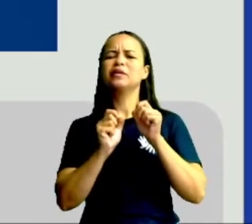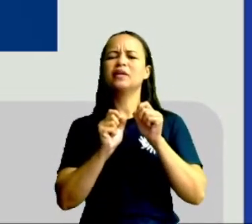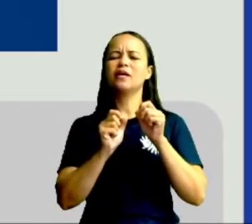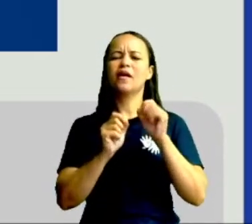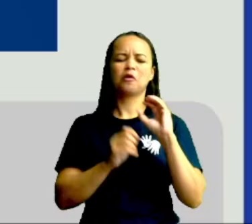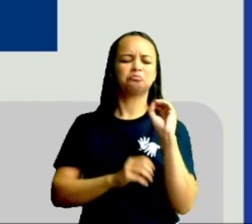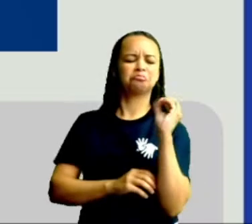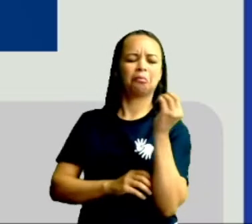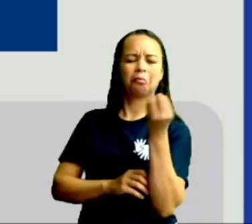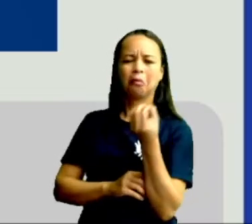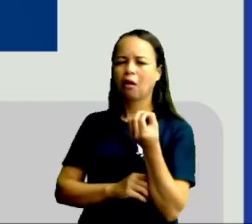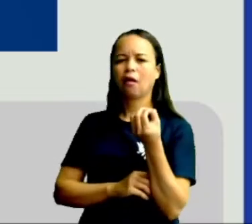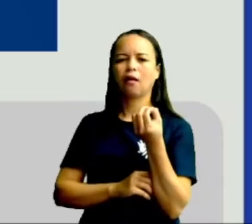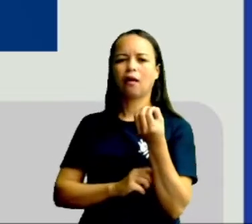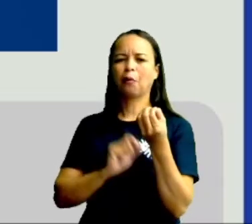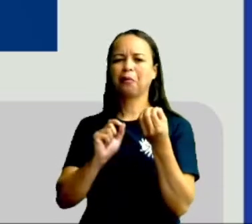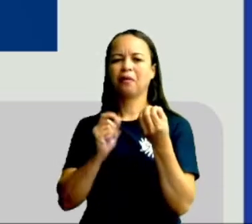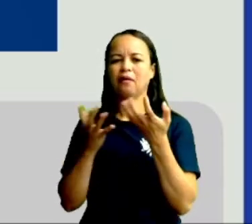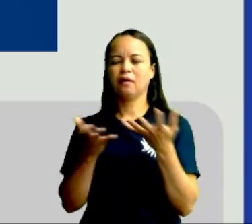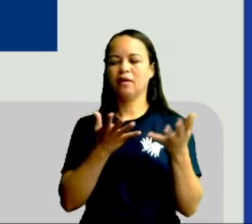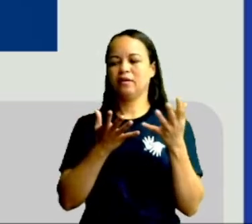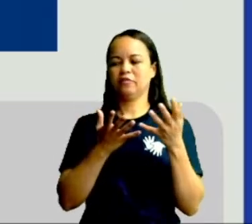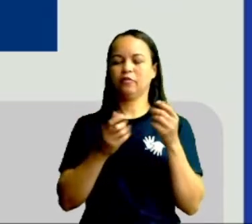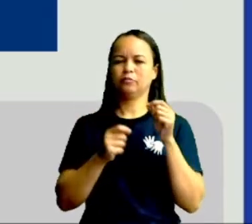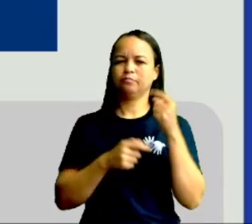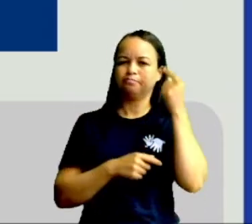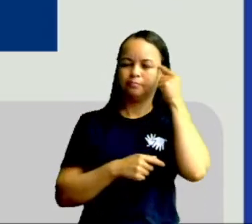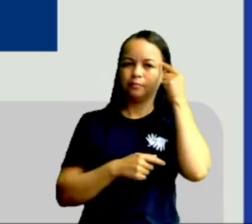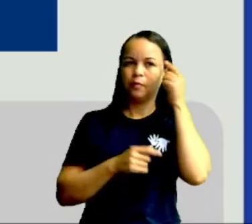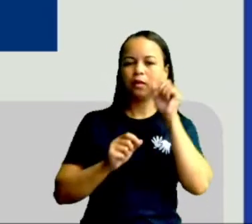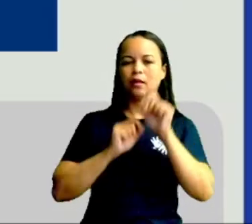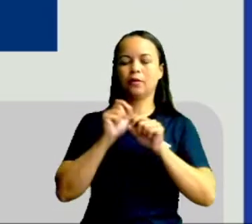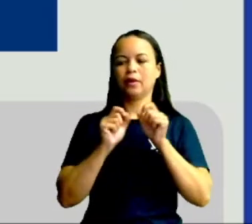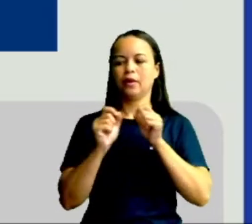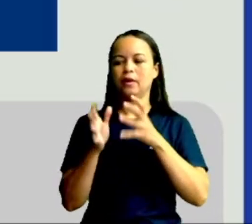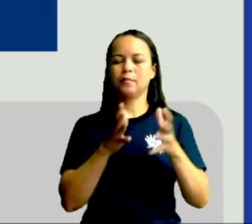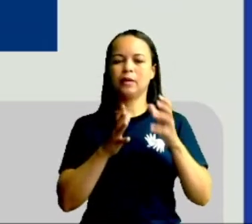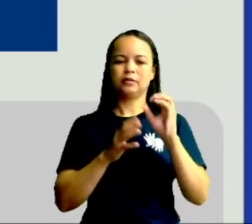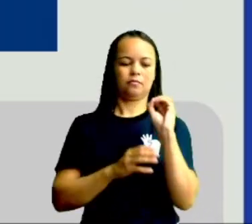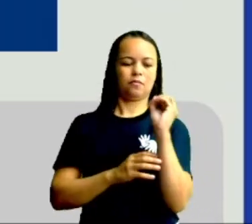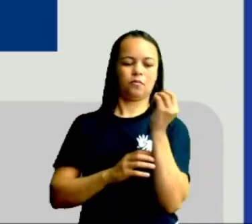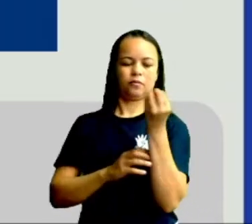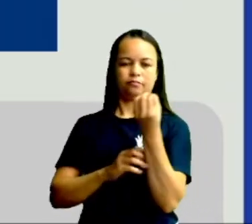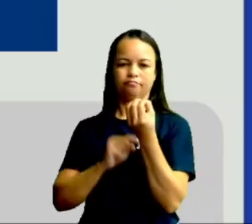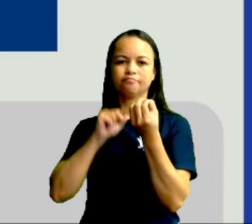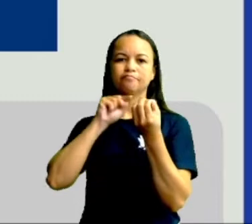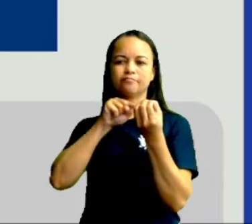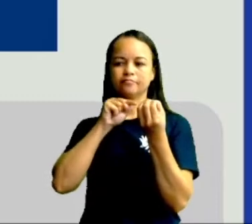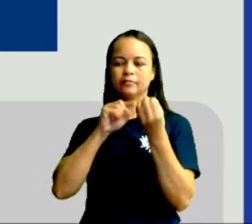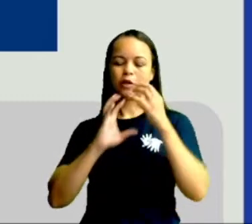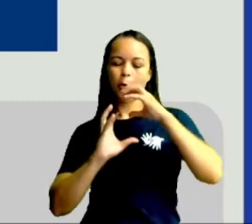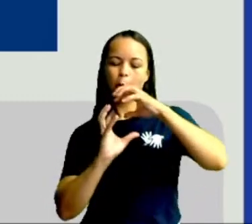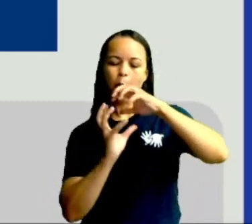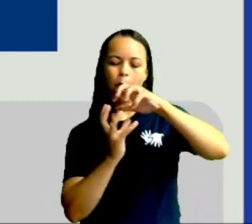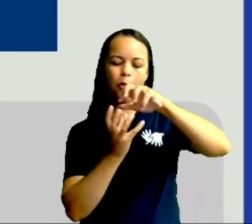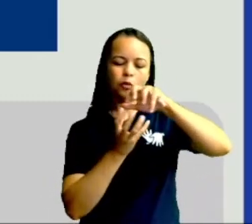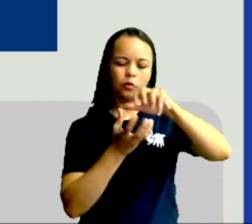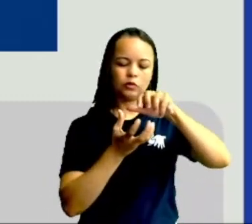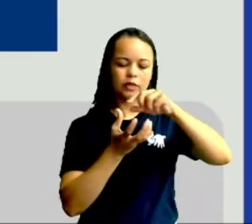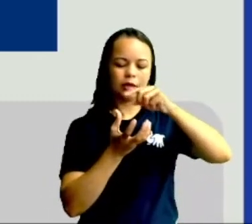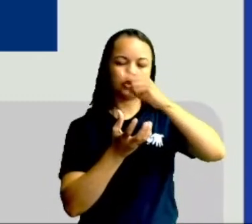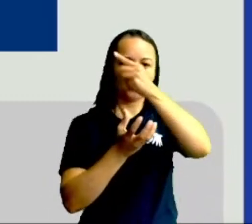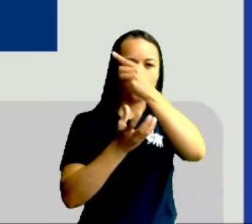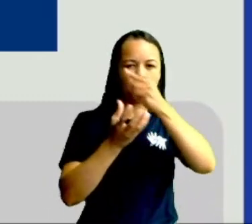torno de seu próprio eixo? Vamos fazer de conta que passamos um grande canudo que cruzasse o